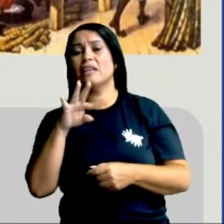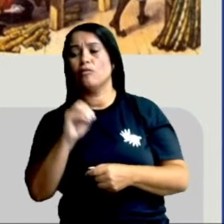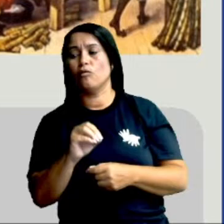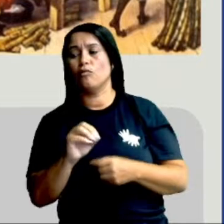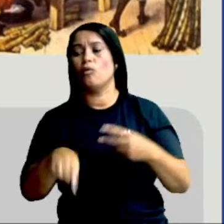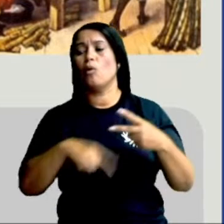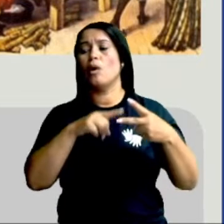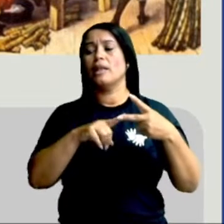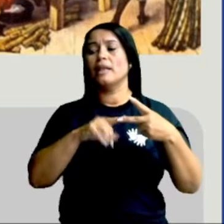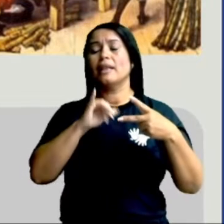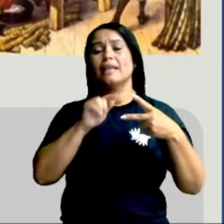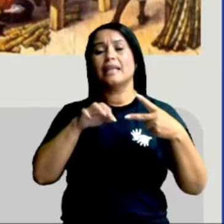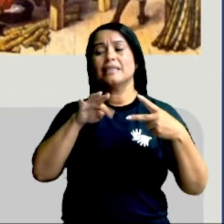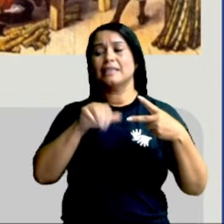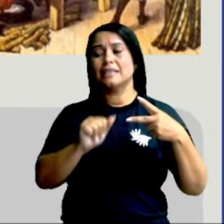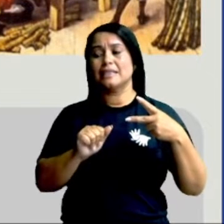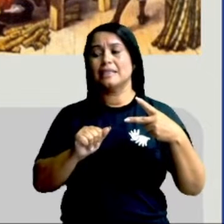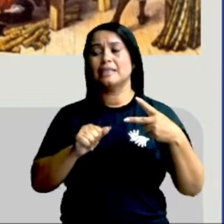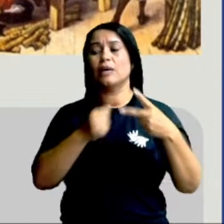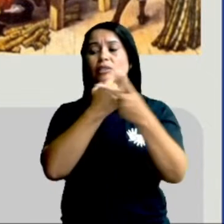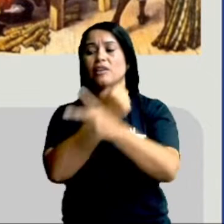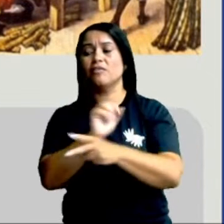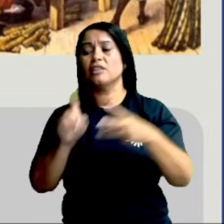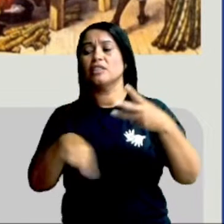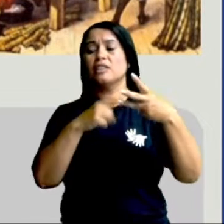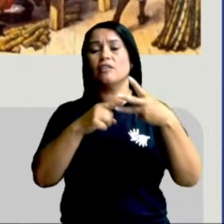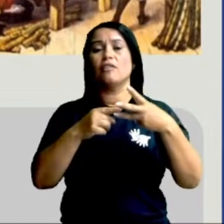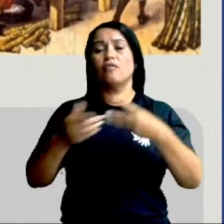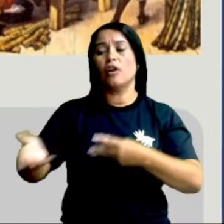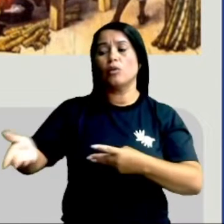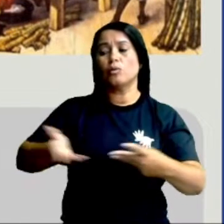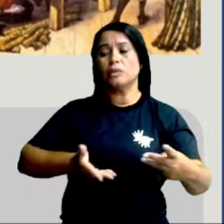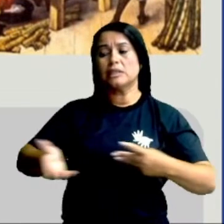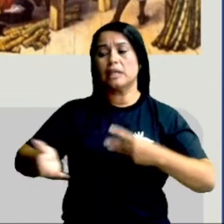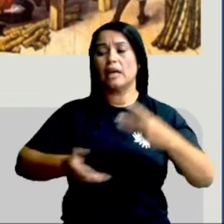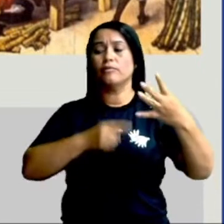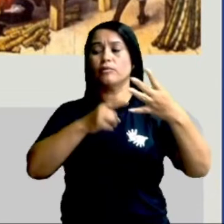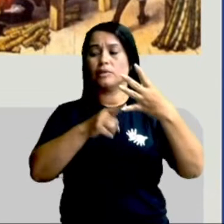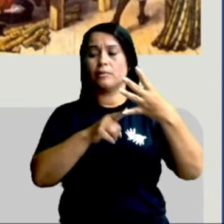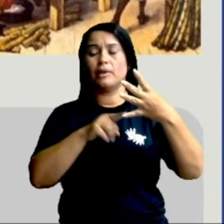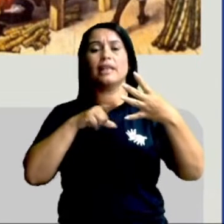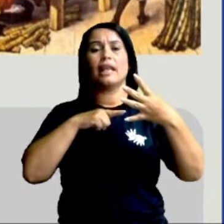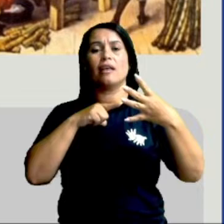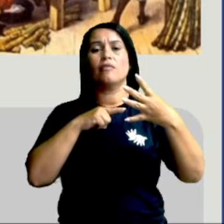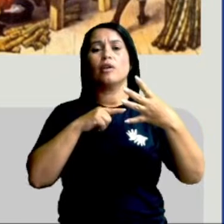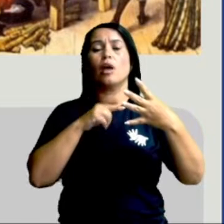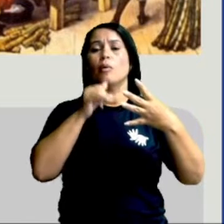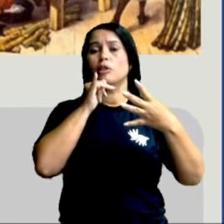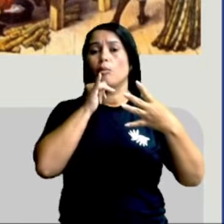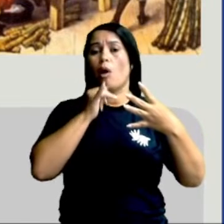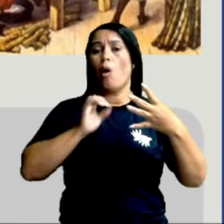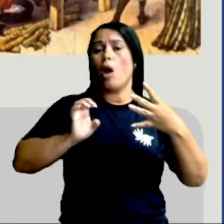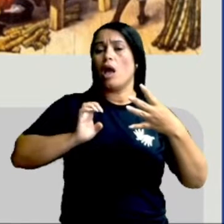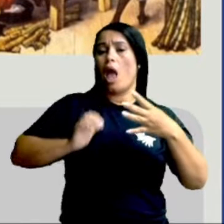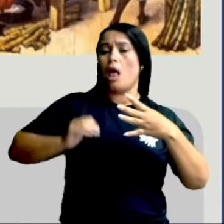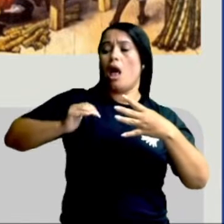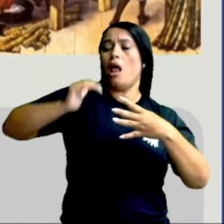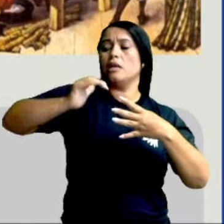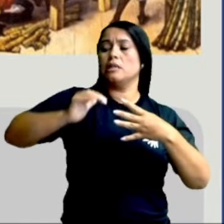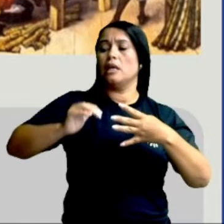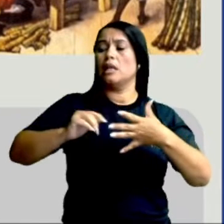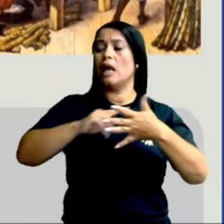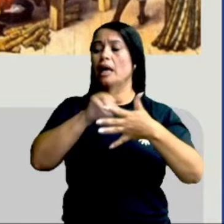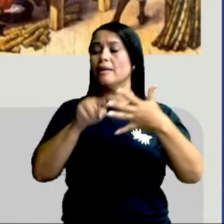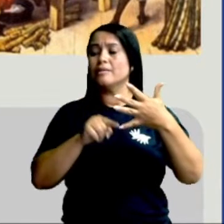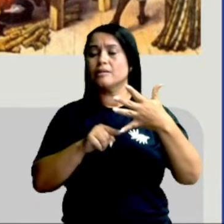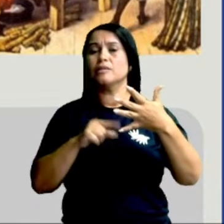Na Idade Média, veio os servos. Na Idade Moderna, teve uma burguesia crescente. E na Idade Contemporânea,